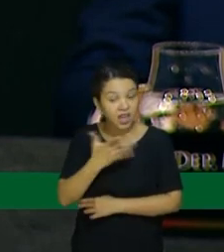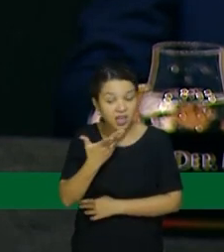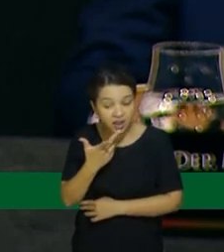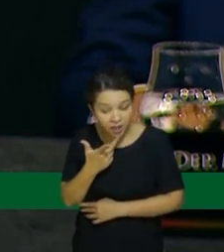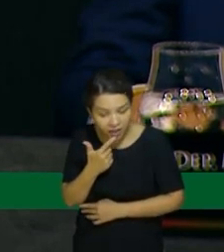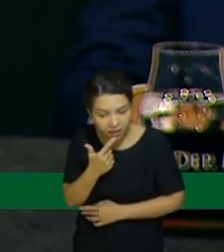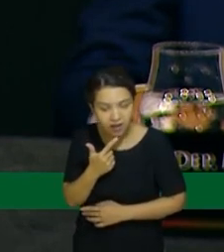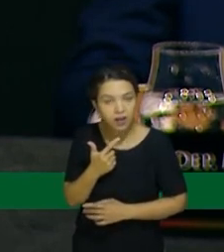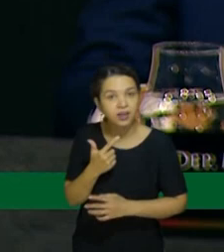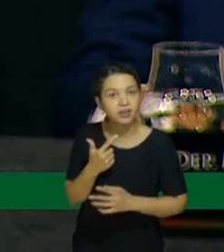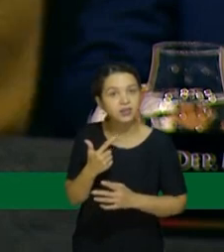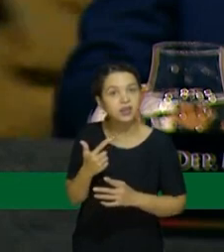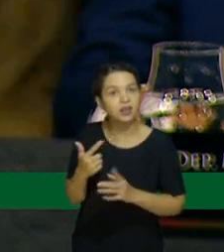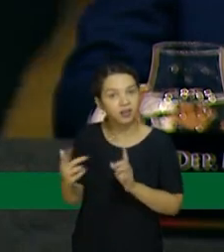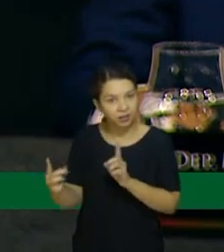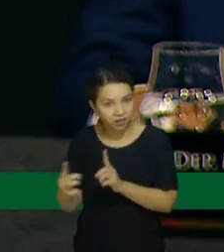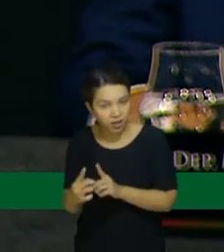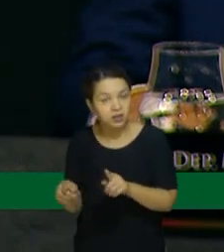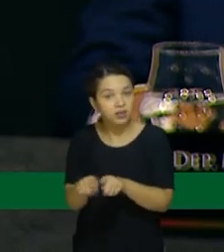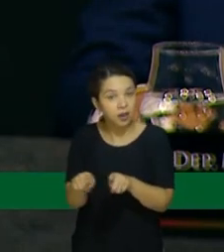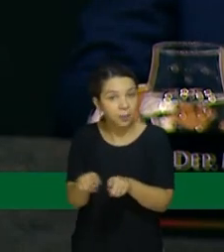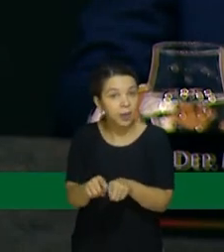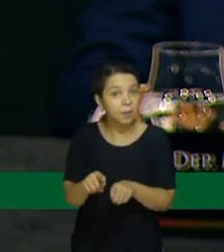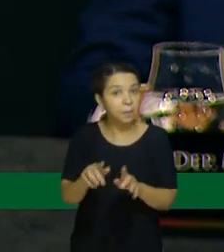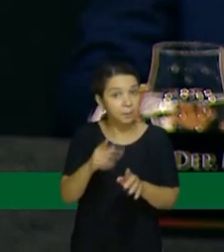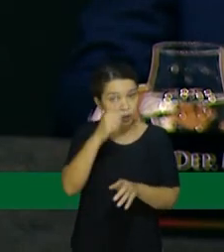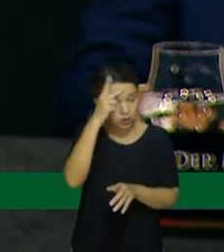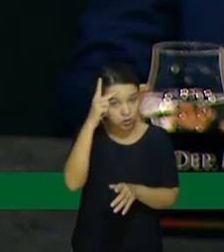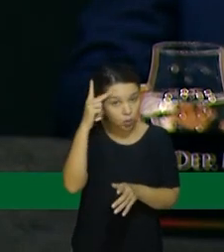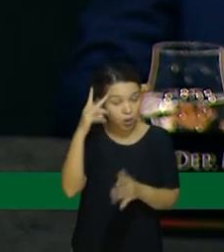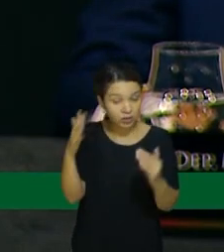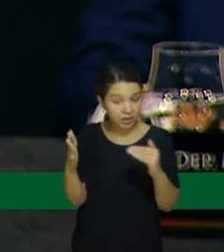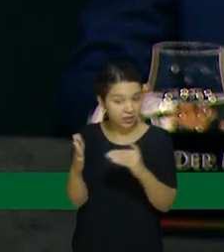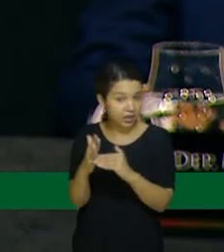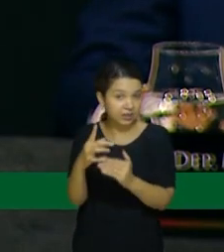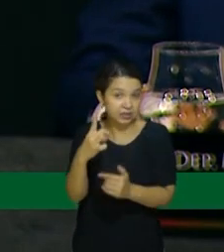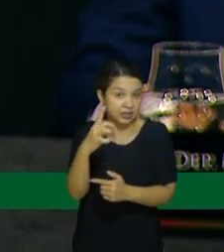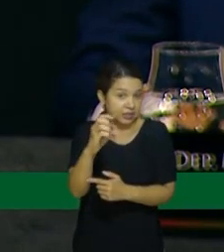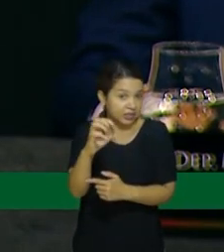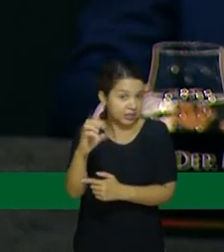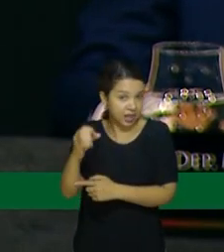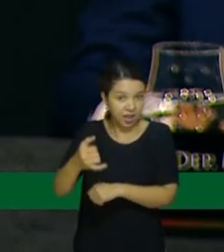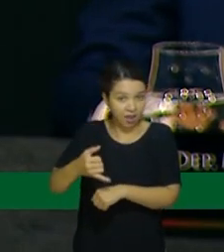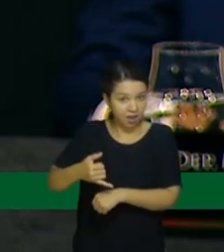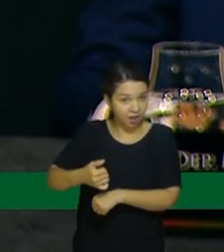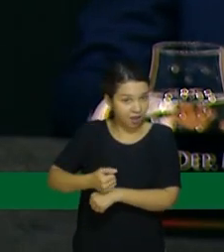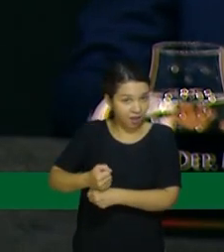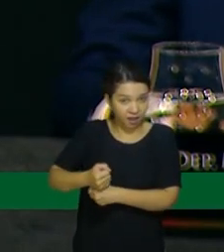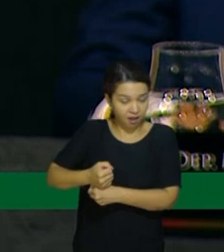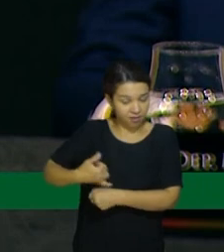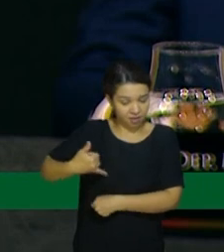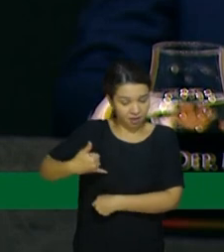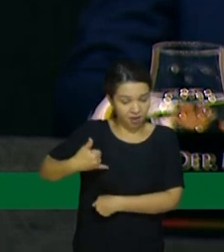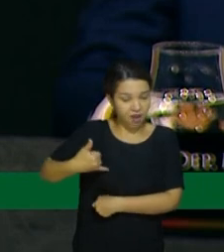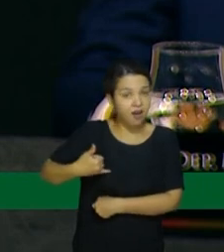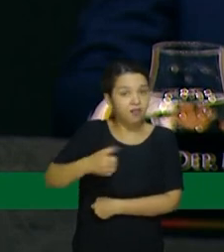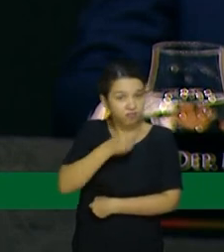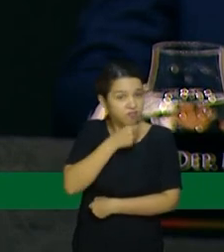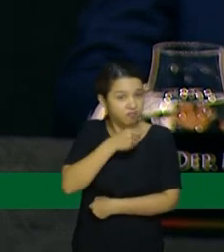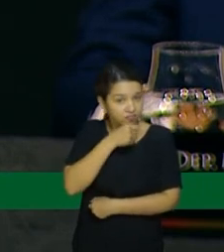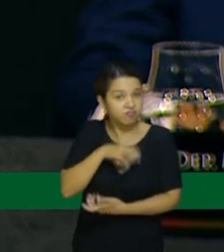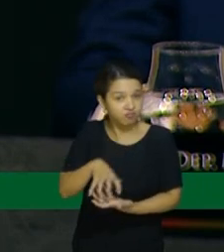101 anos cadastradas o nosso objetivo ele é executar ações de